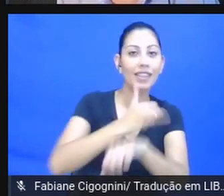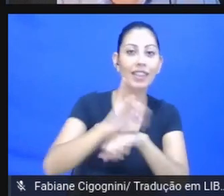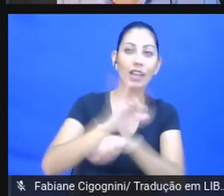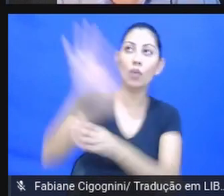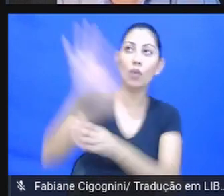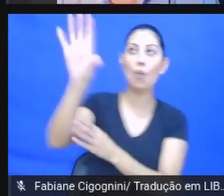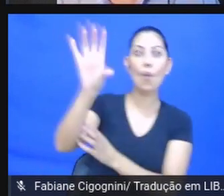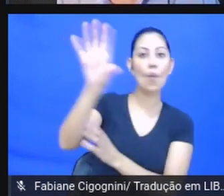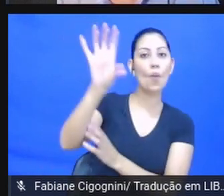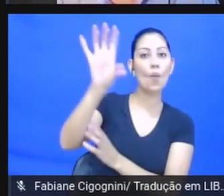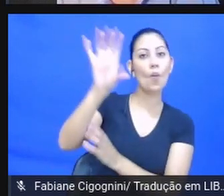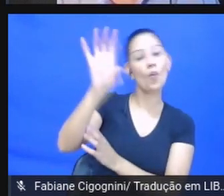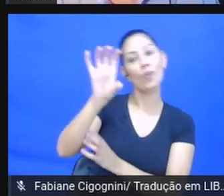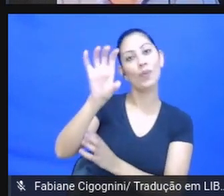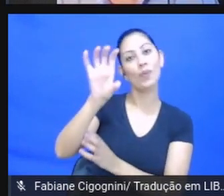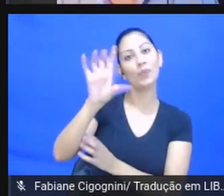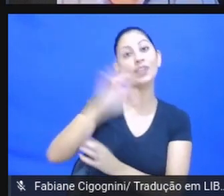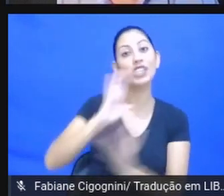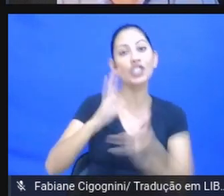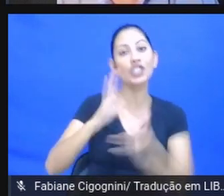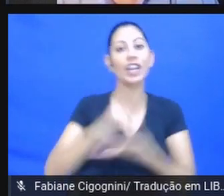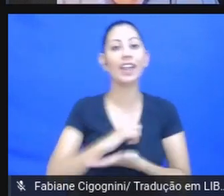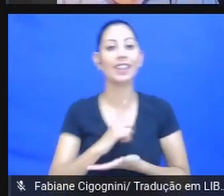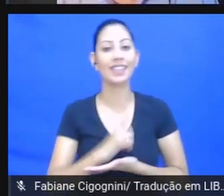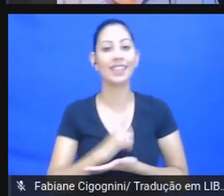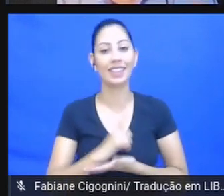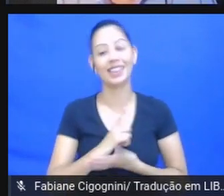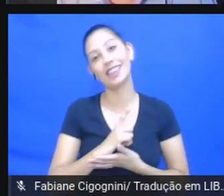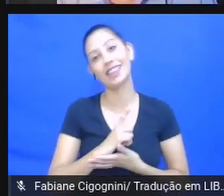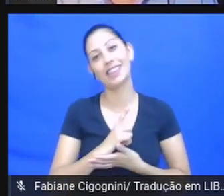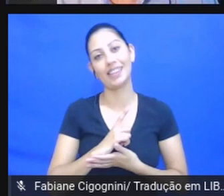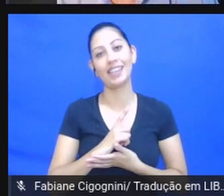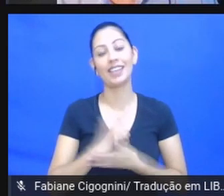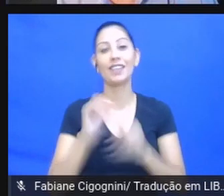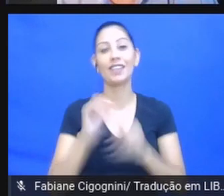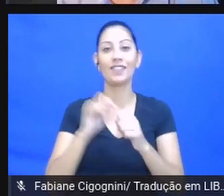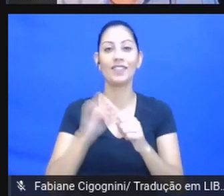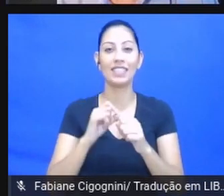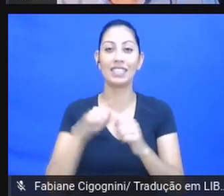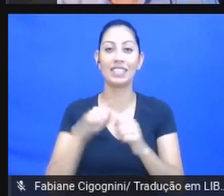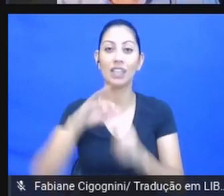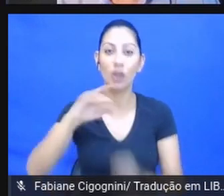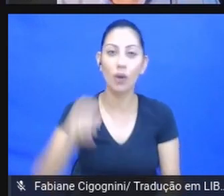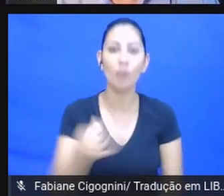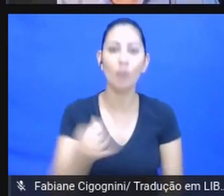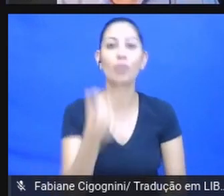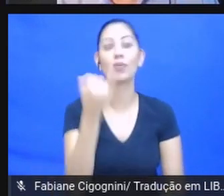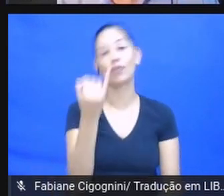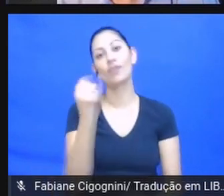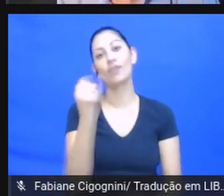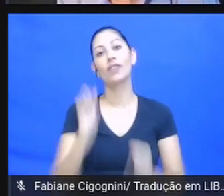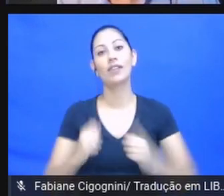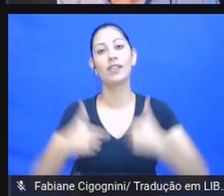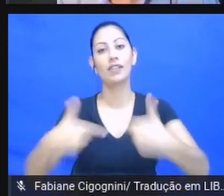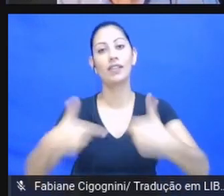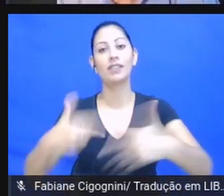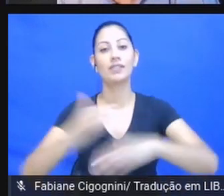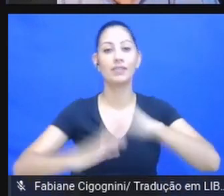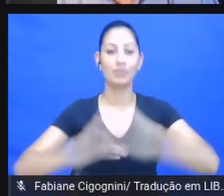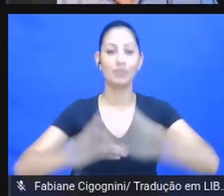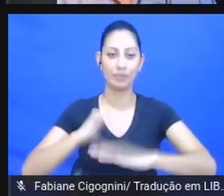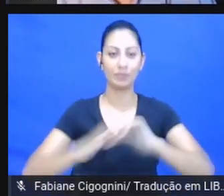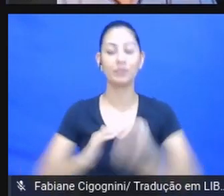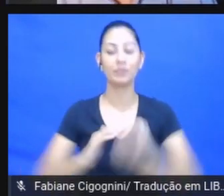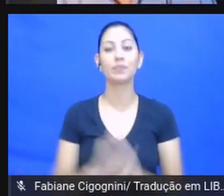sistema adaptado para o online e eles estão aproveitando toda essa iniciativa.